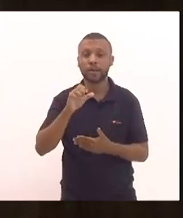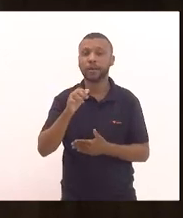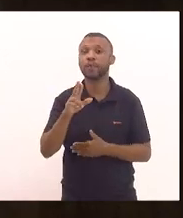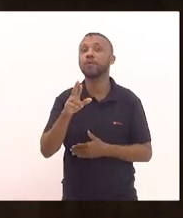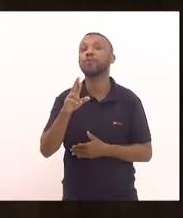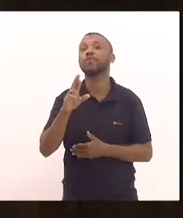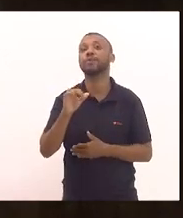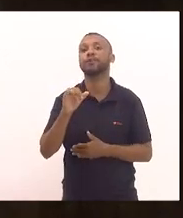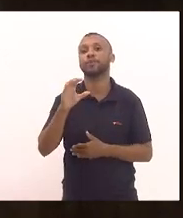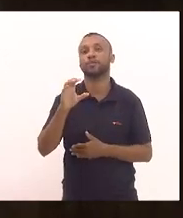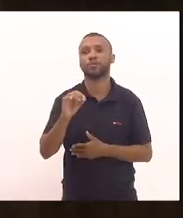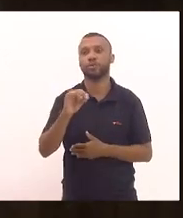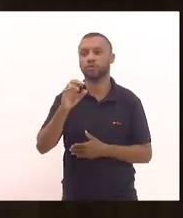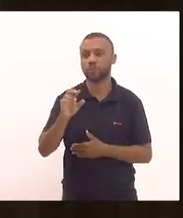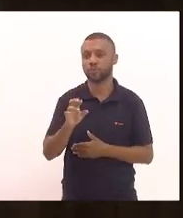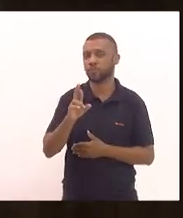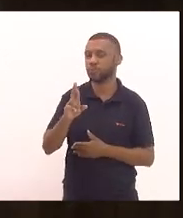Júnior,